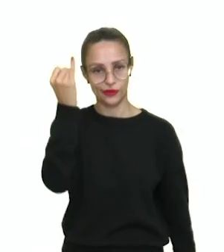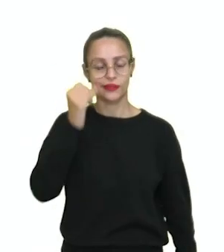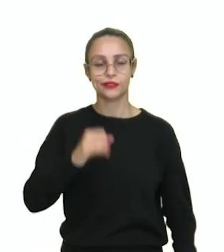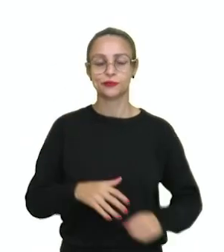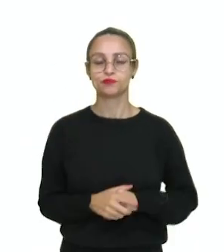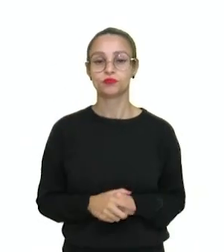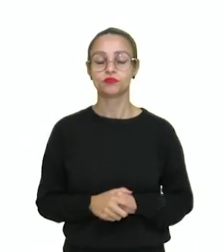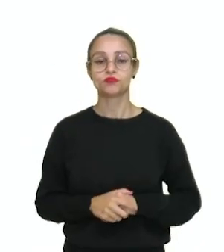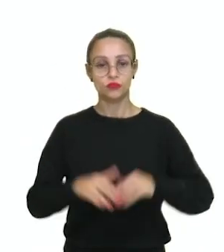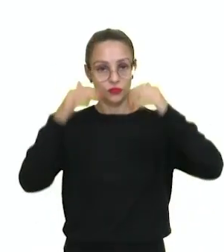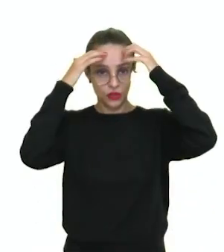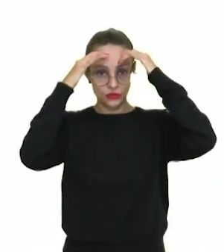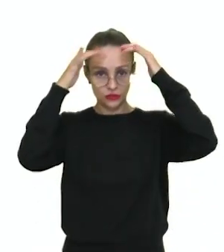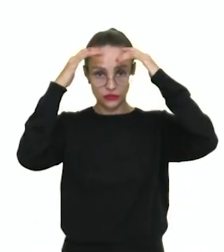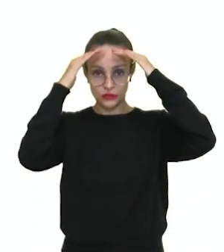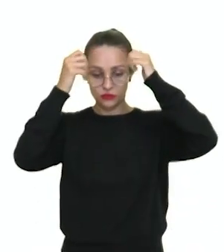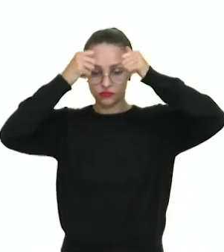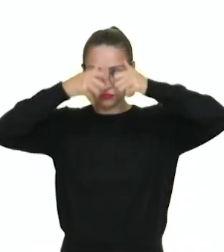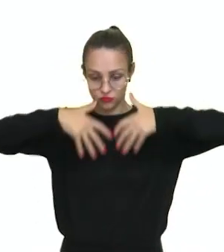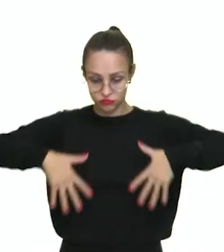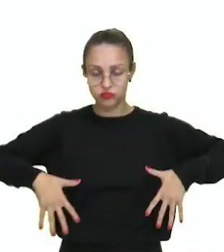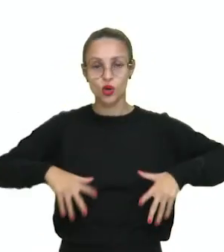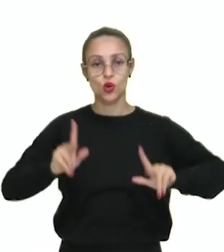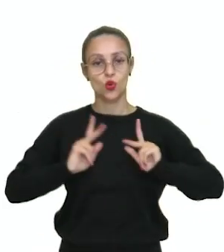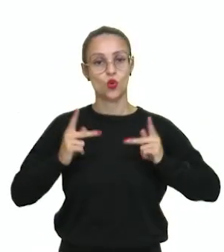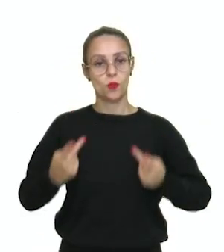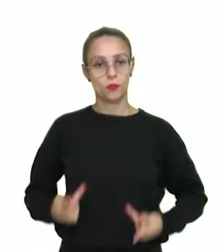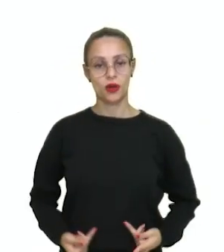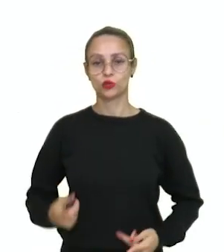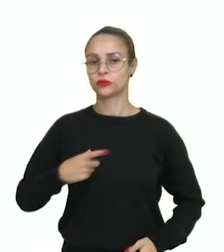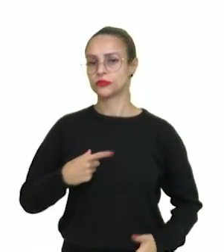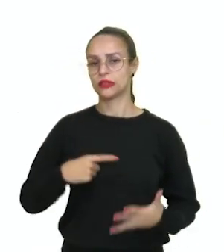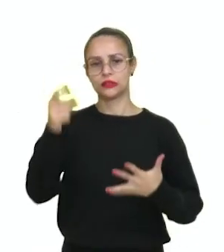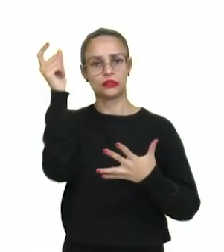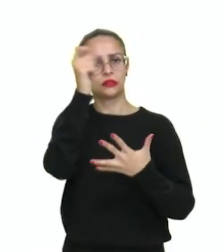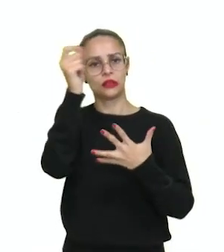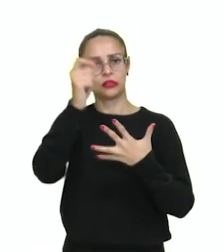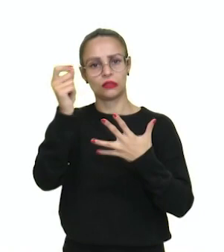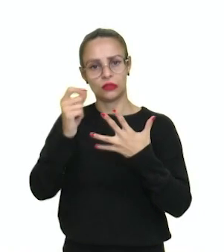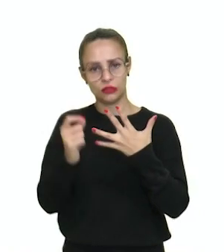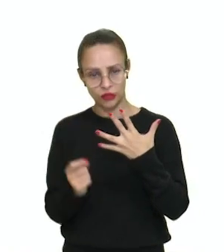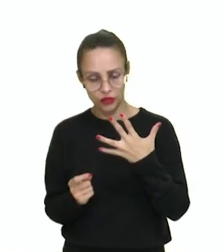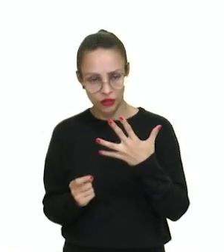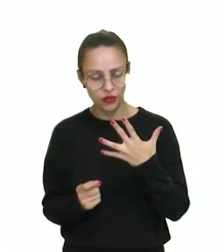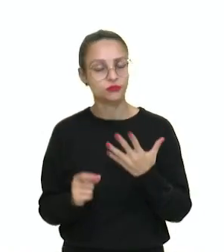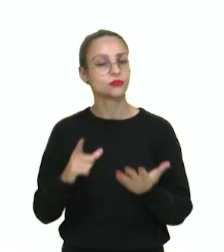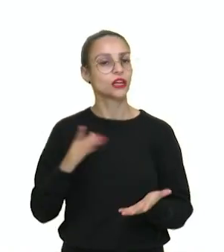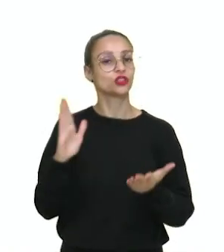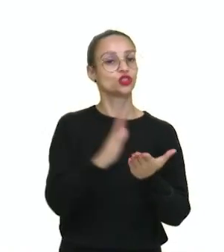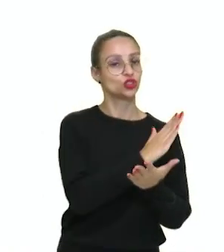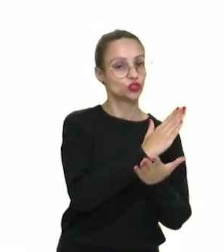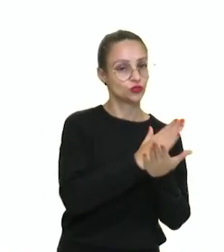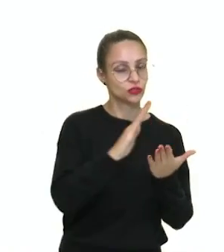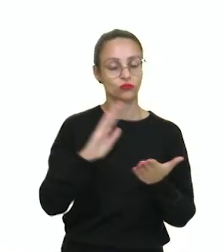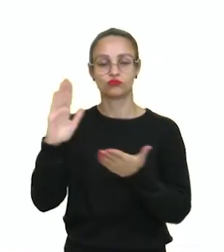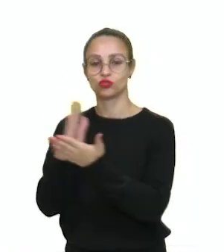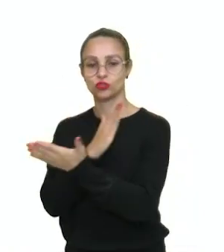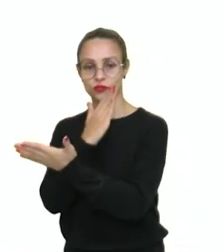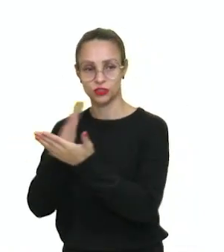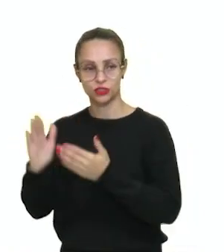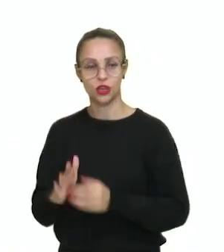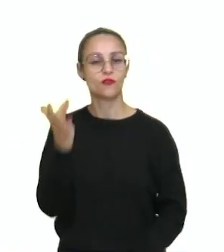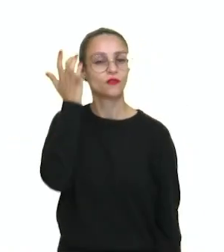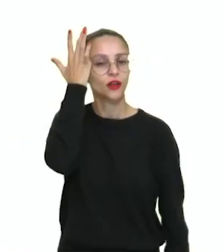nervoso humano, ele é formado por várias partes. Então, nós fazemos uma divisão para facilitar